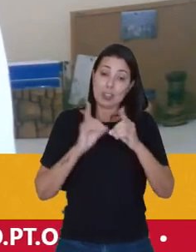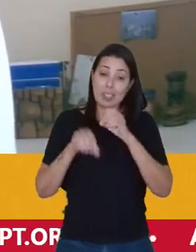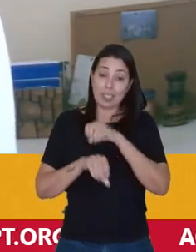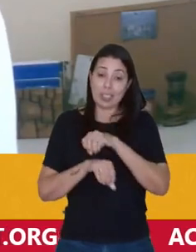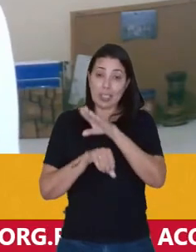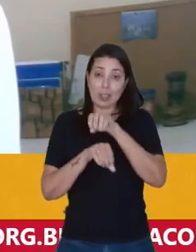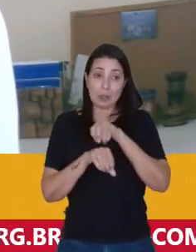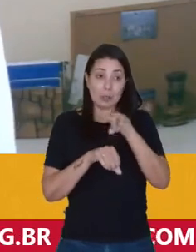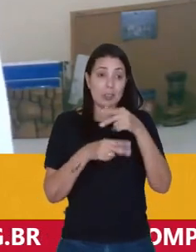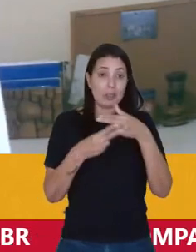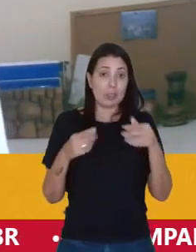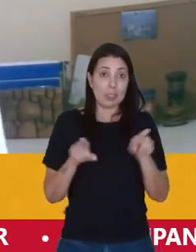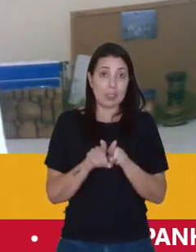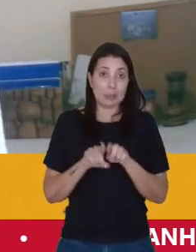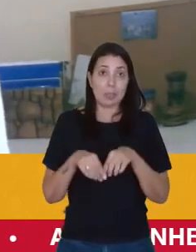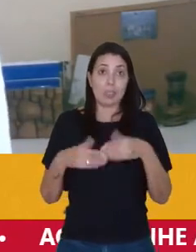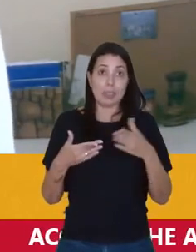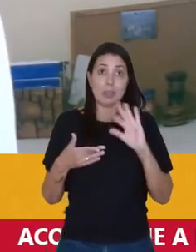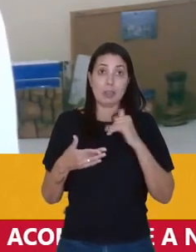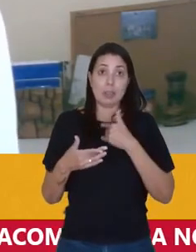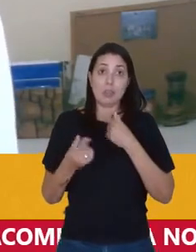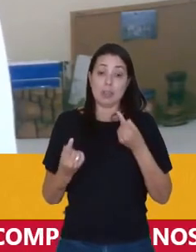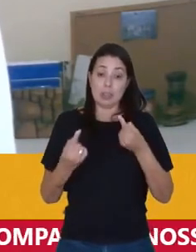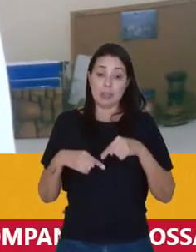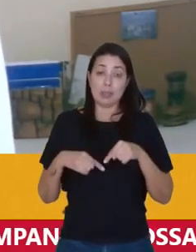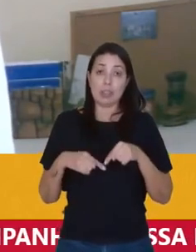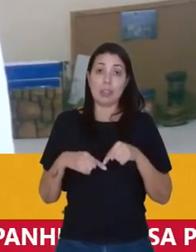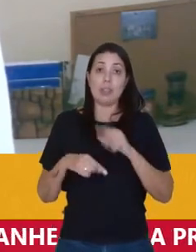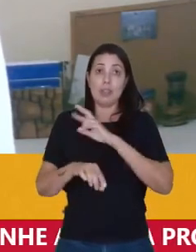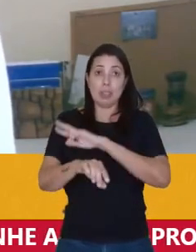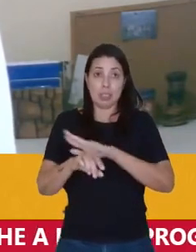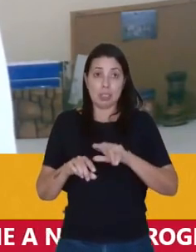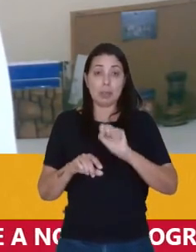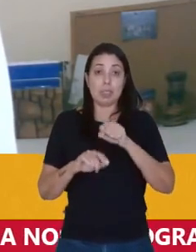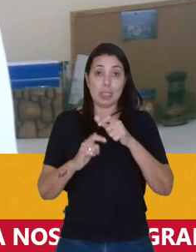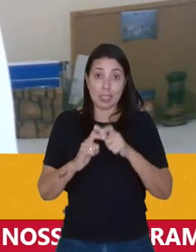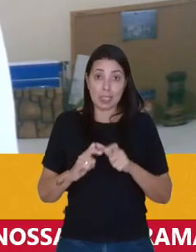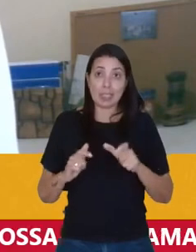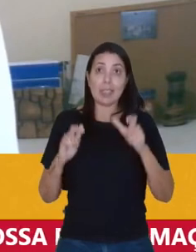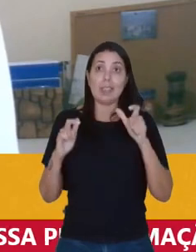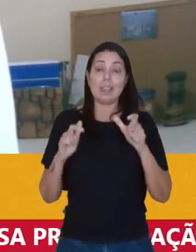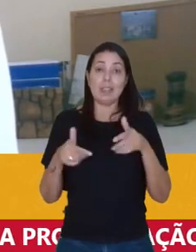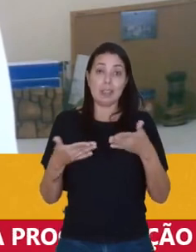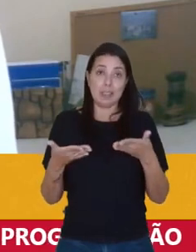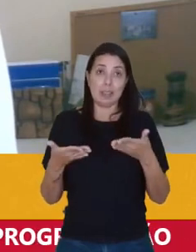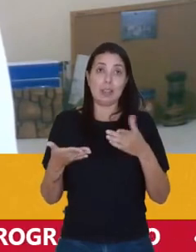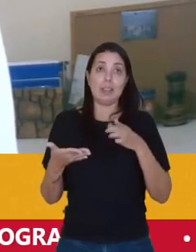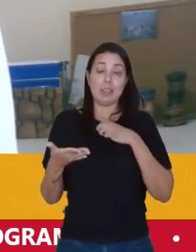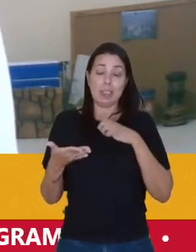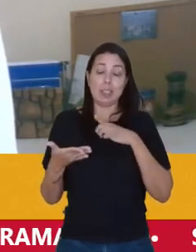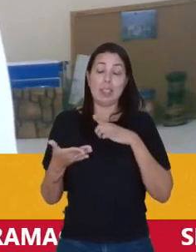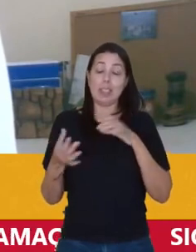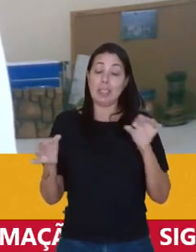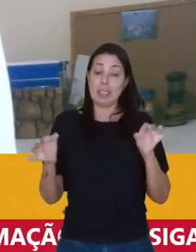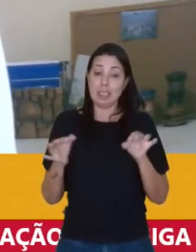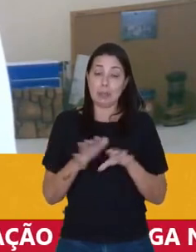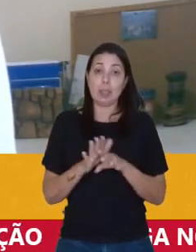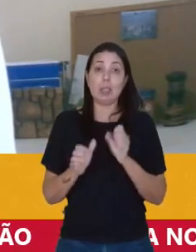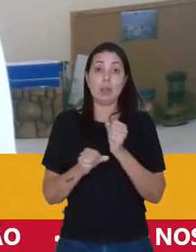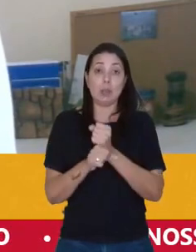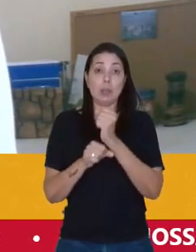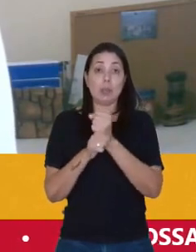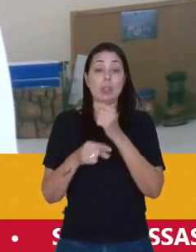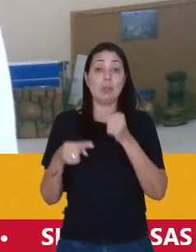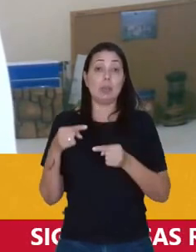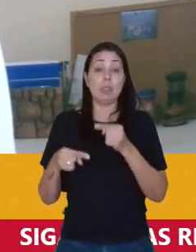compartilhar coisas também, né? Nossos desafios do antirracismo são muito grandes, né? Então, a gente tem que desconstruir, reconstruir